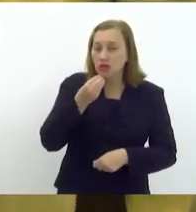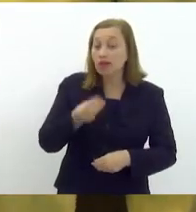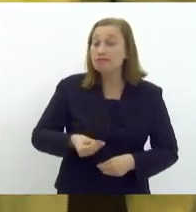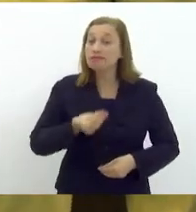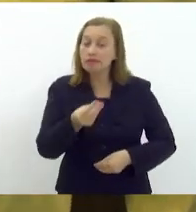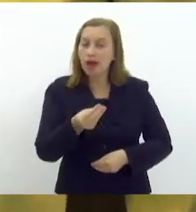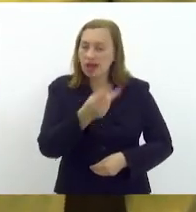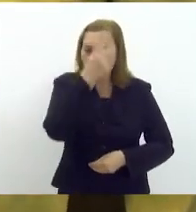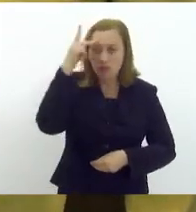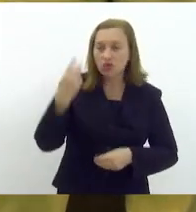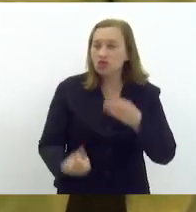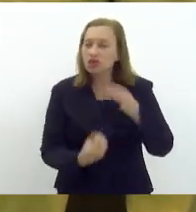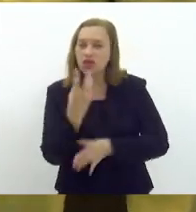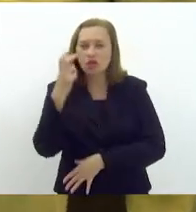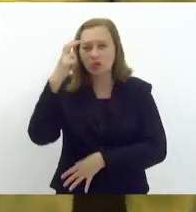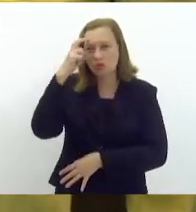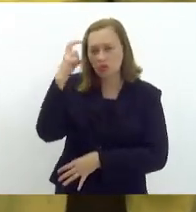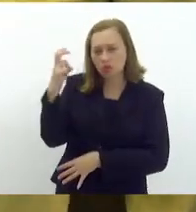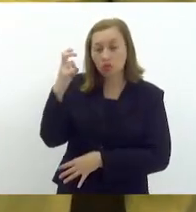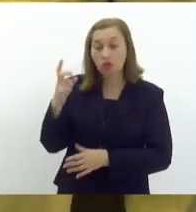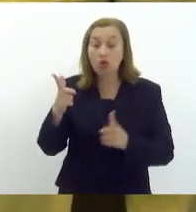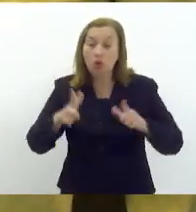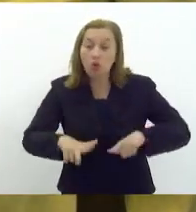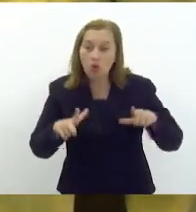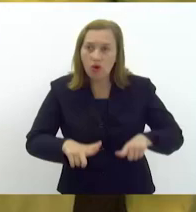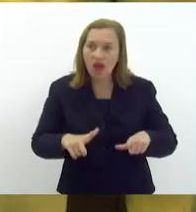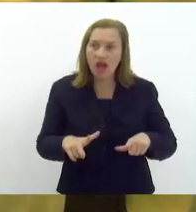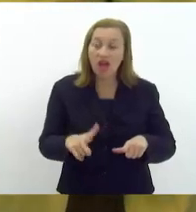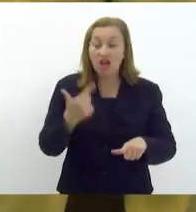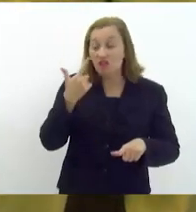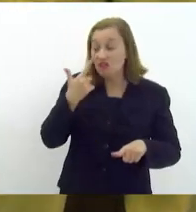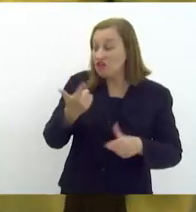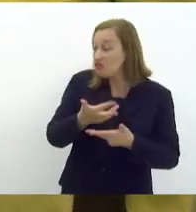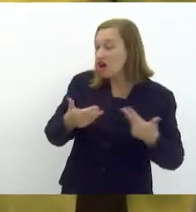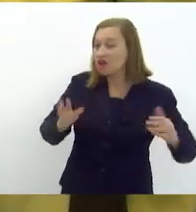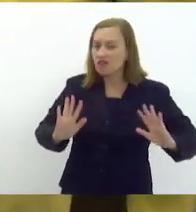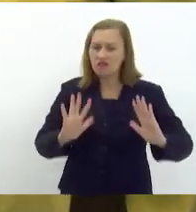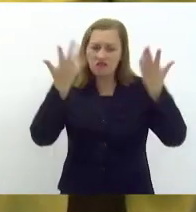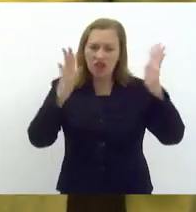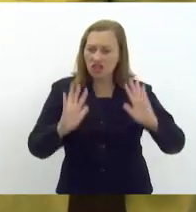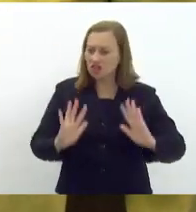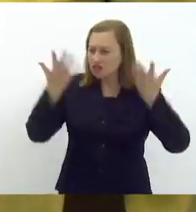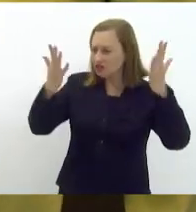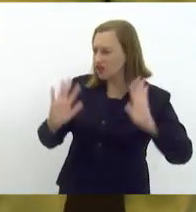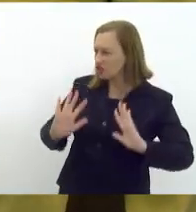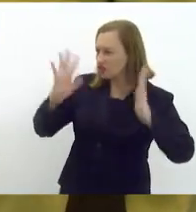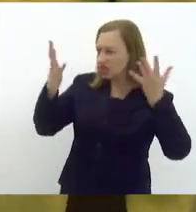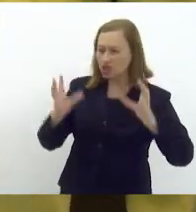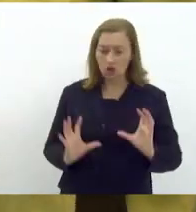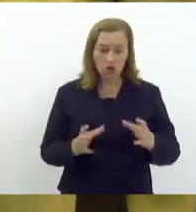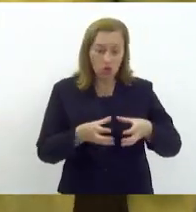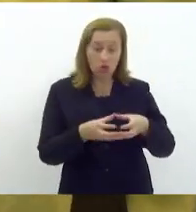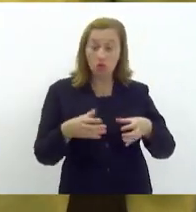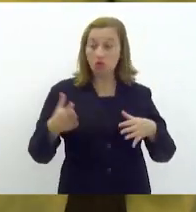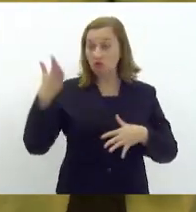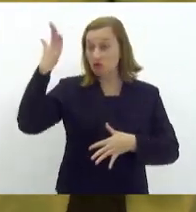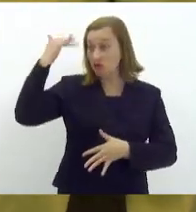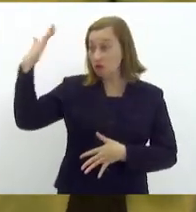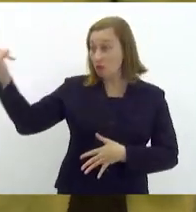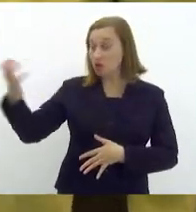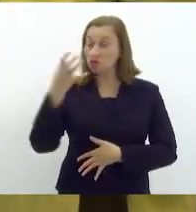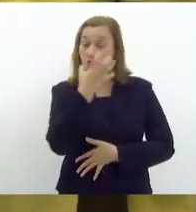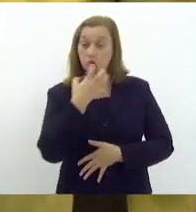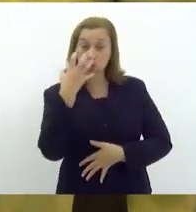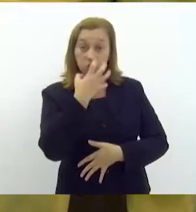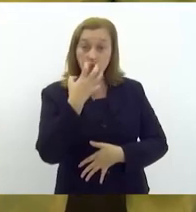e fazedoras de culturas locais não adianta a gente ter grandes com grandes bandas que o